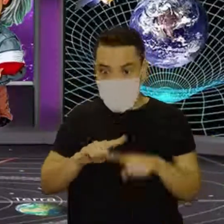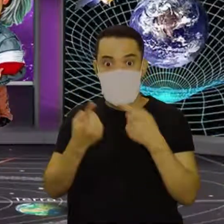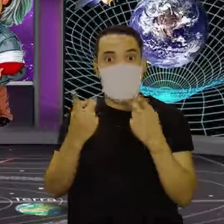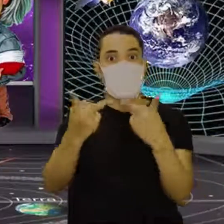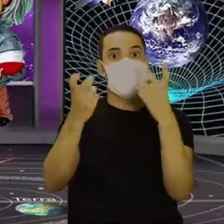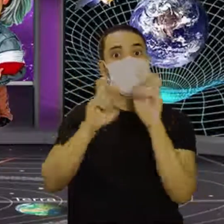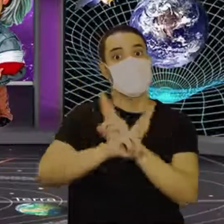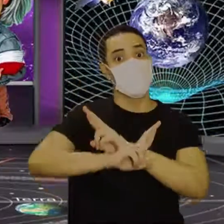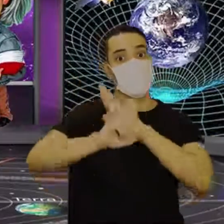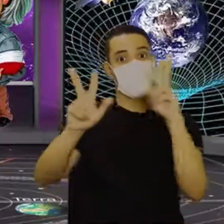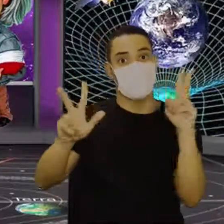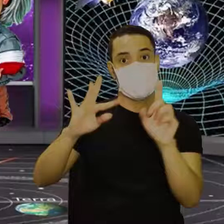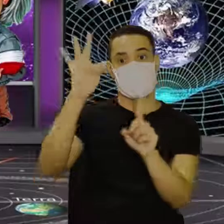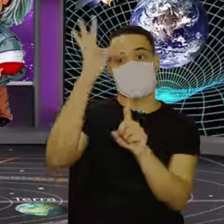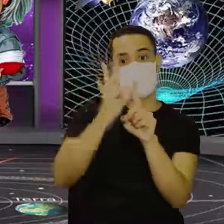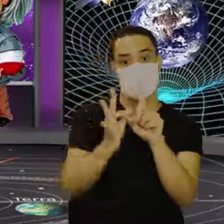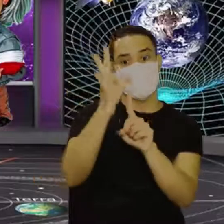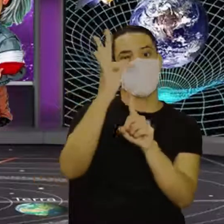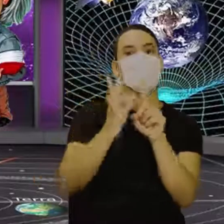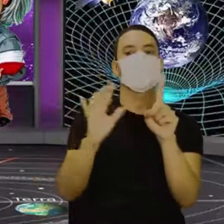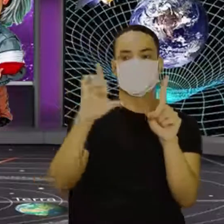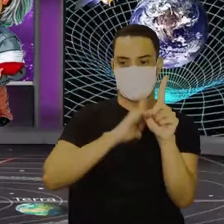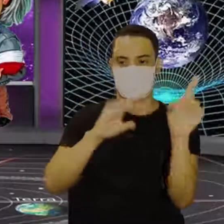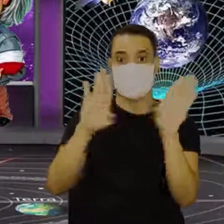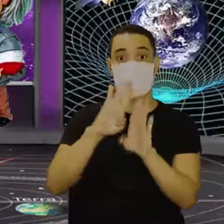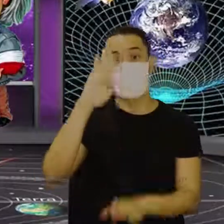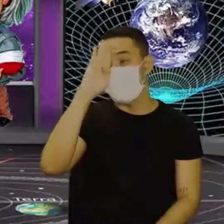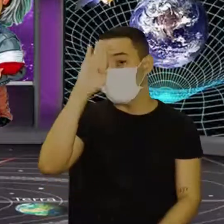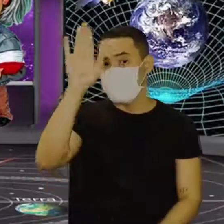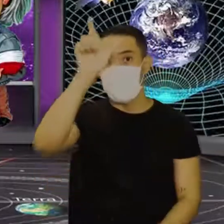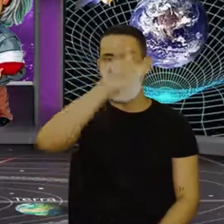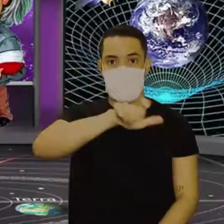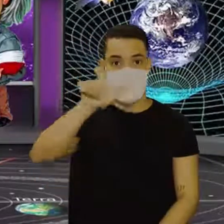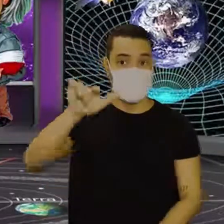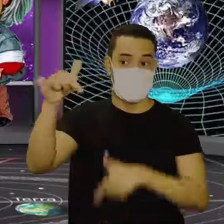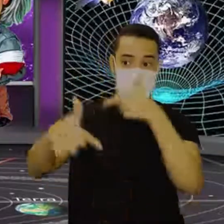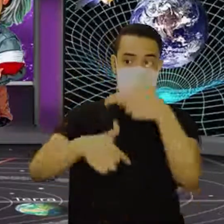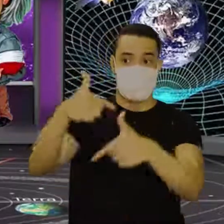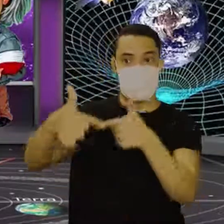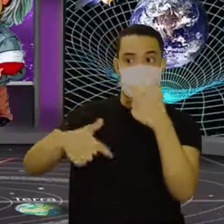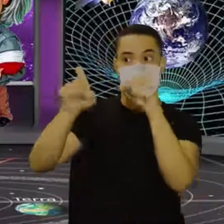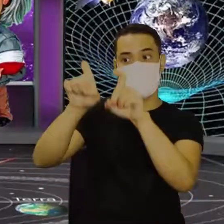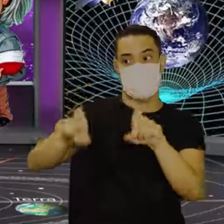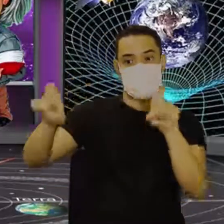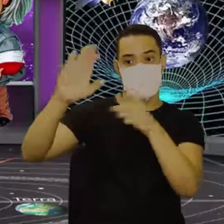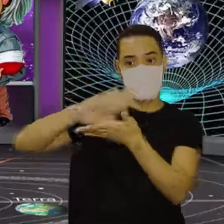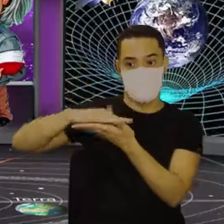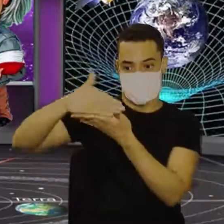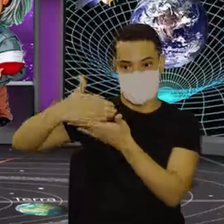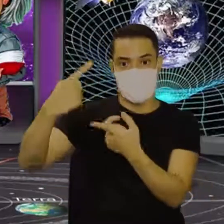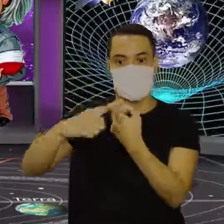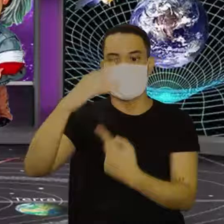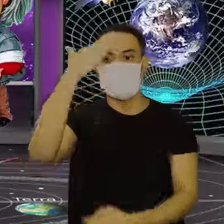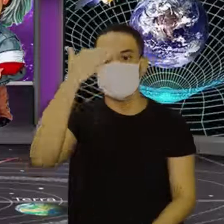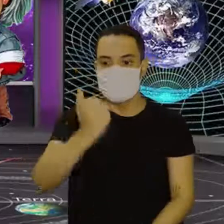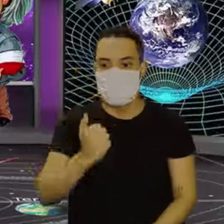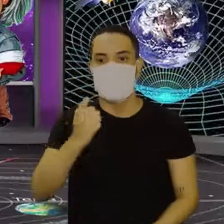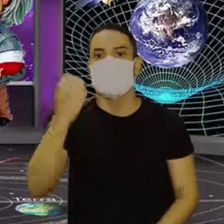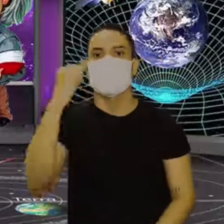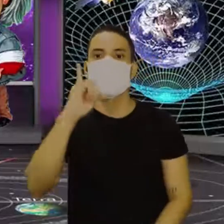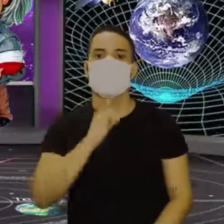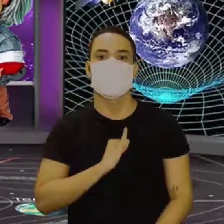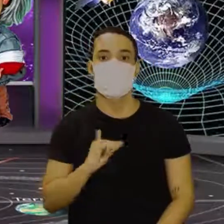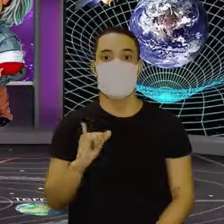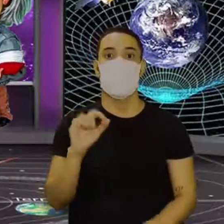diferença de temperatura influencia muito nisso, principalmente quem mexe com computador. Você sabe que a passagem de corrente elétrica, ele aquece demais